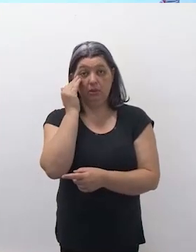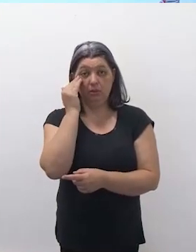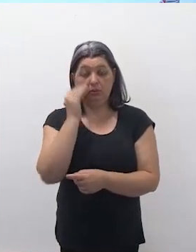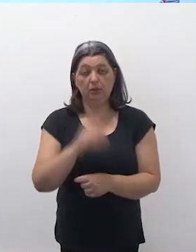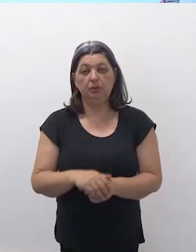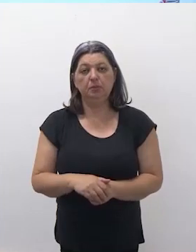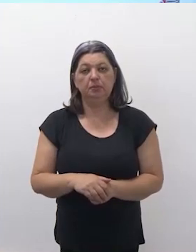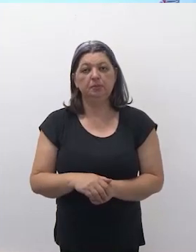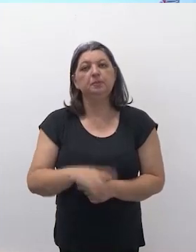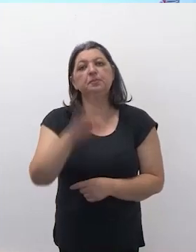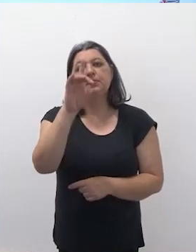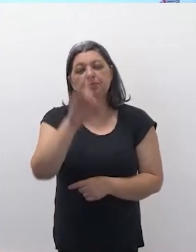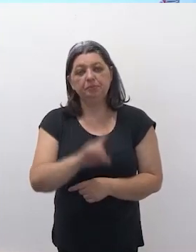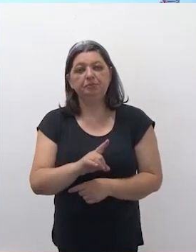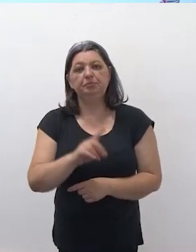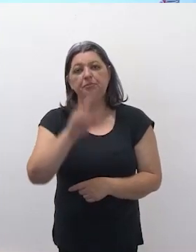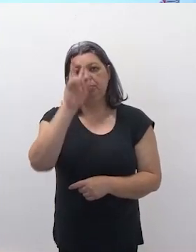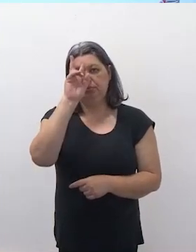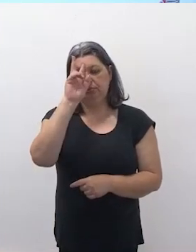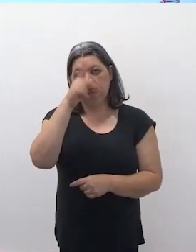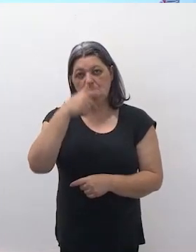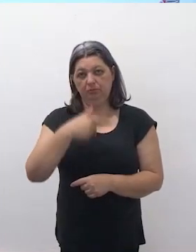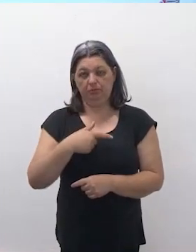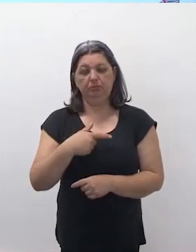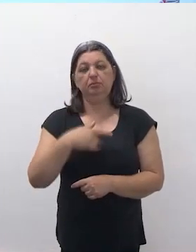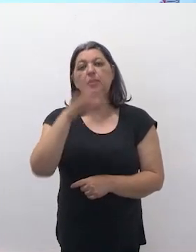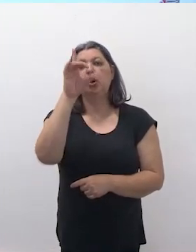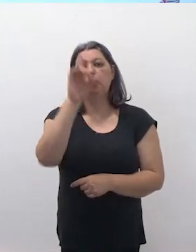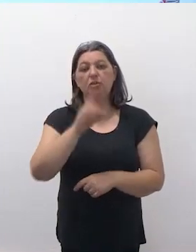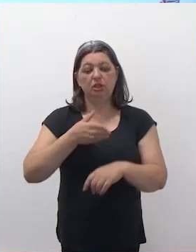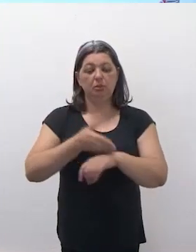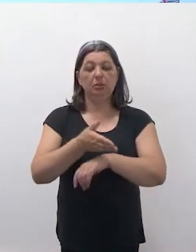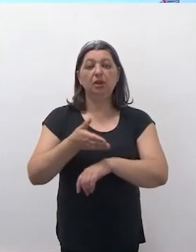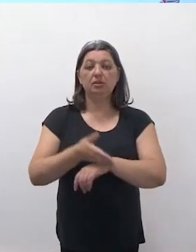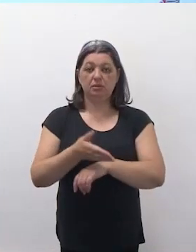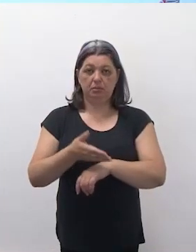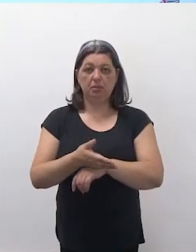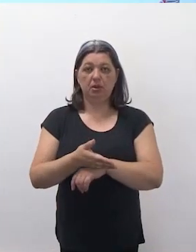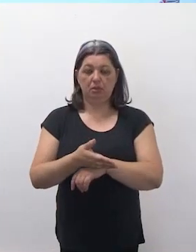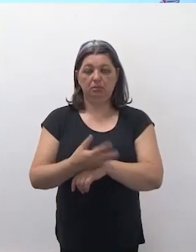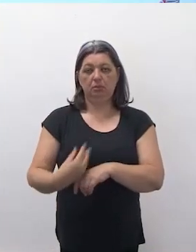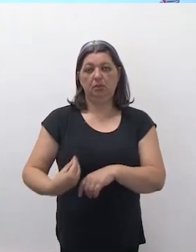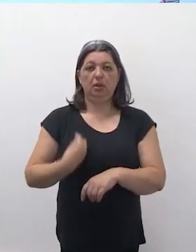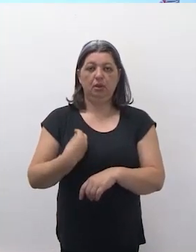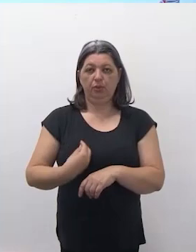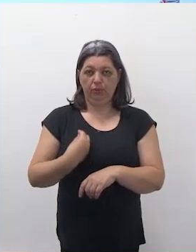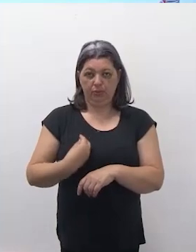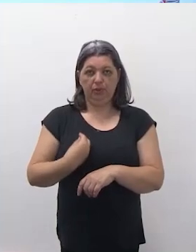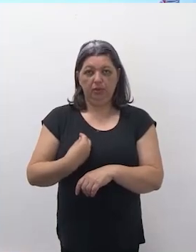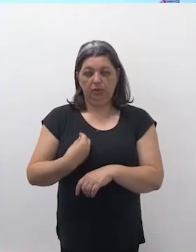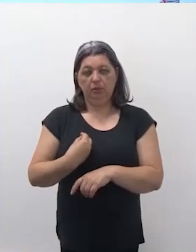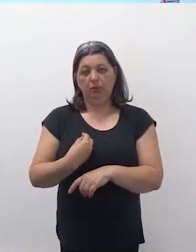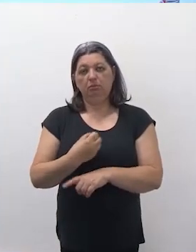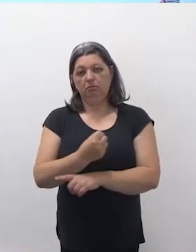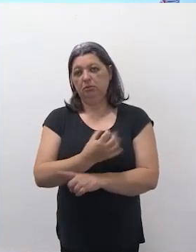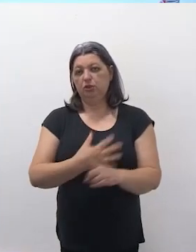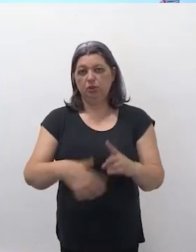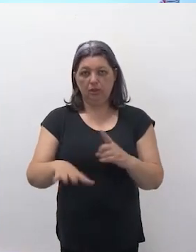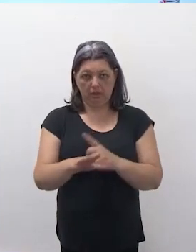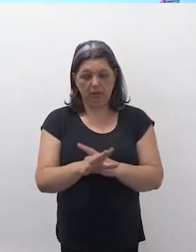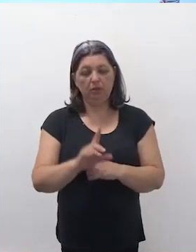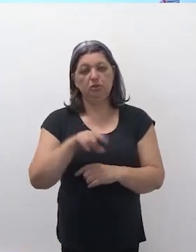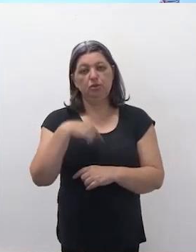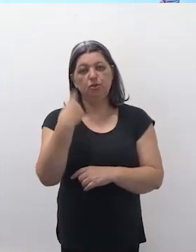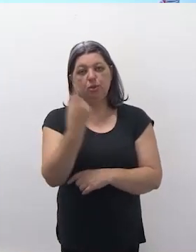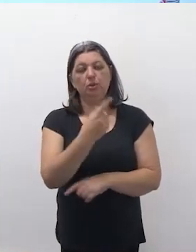esses direitos que são pessoais, os nossos direitos de participar, né, da vida pública e também o direito que todos nós